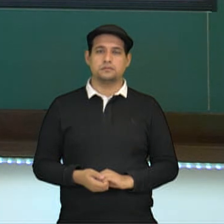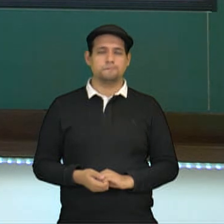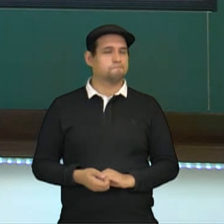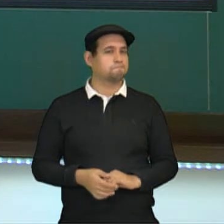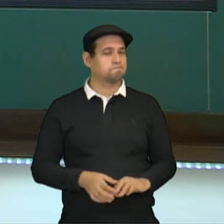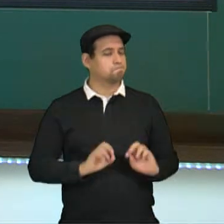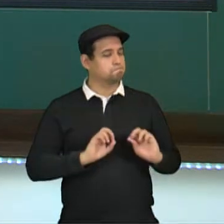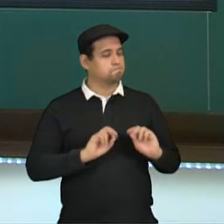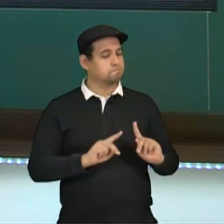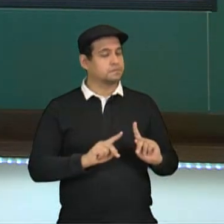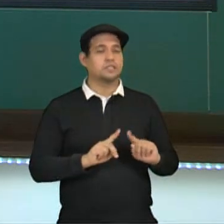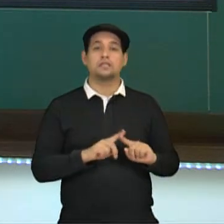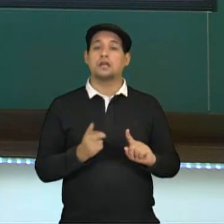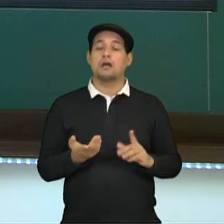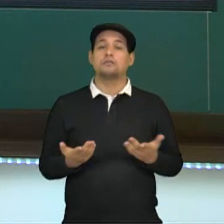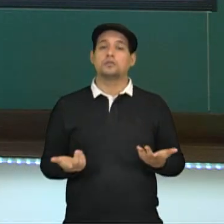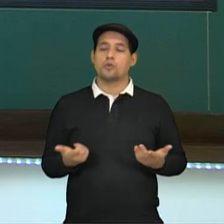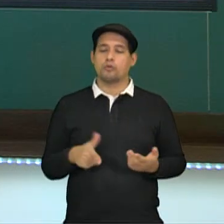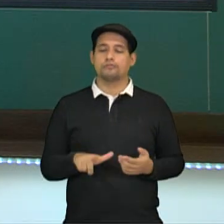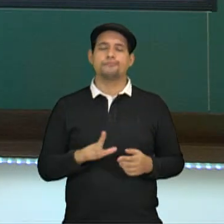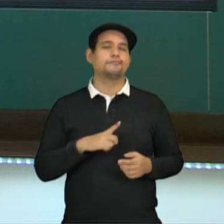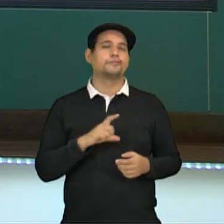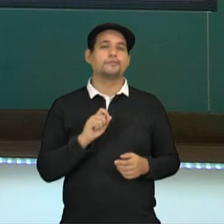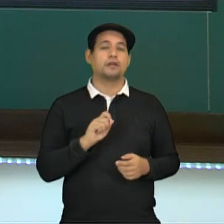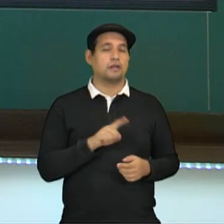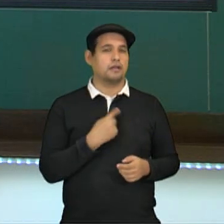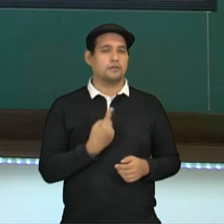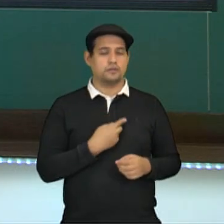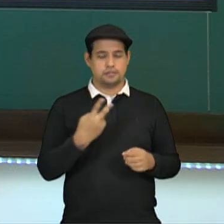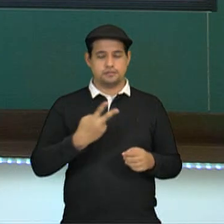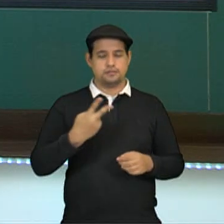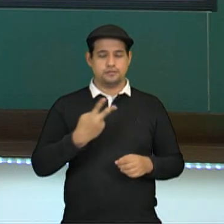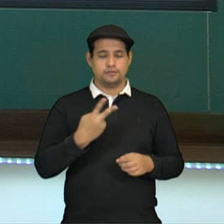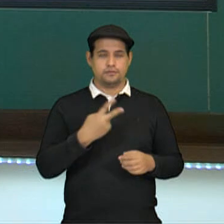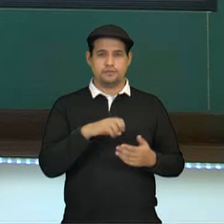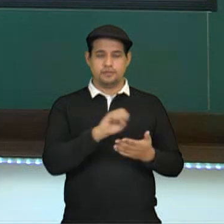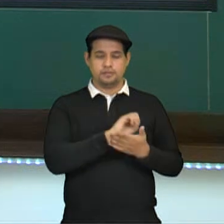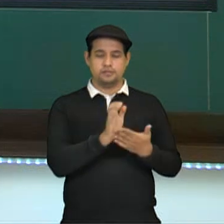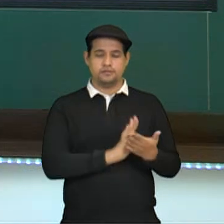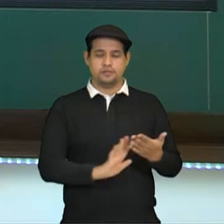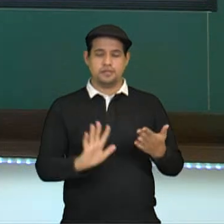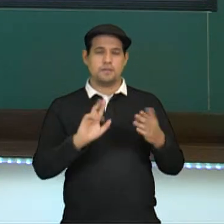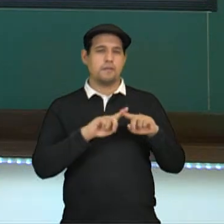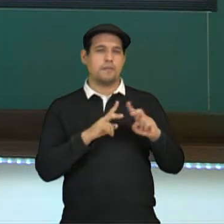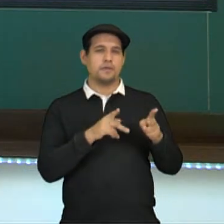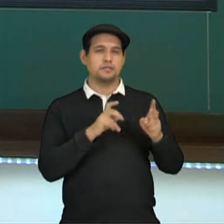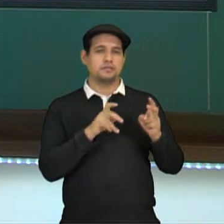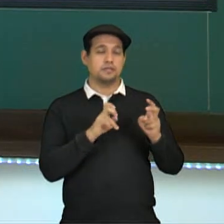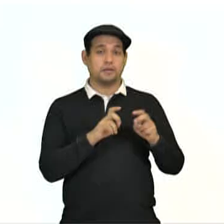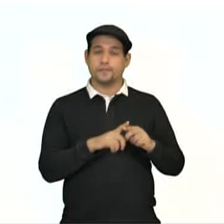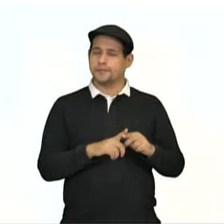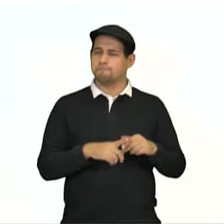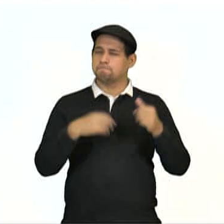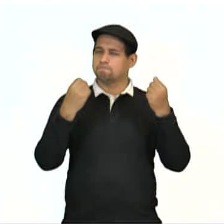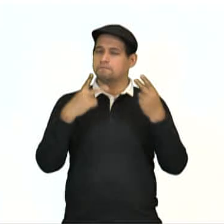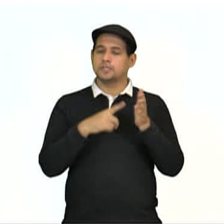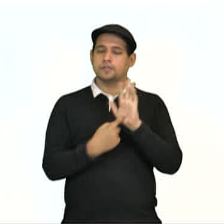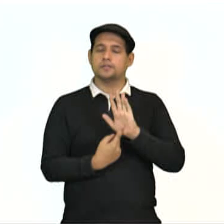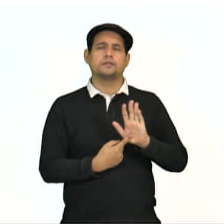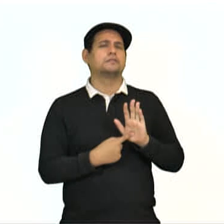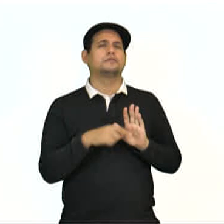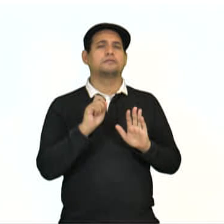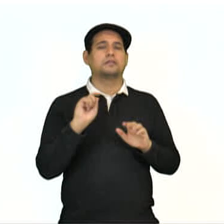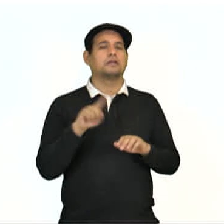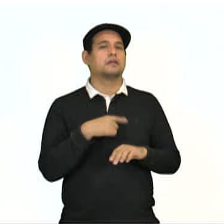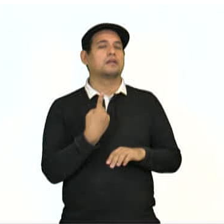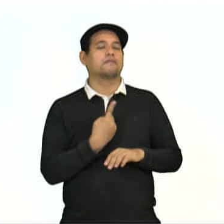Muito bem, então continuando, nós temos a nossa segunda atividade e olha só, indique os termos